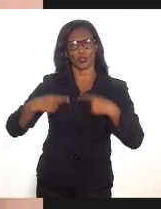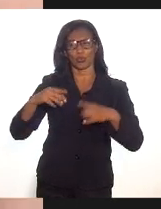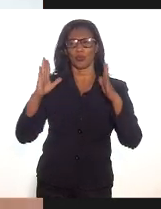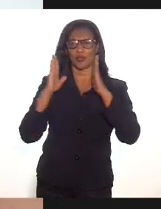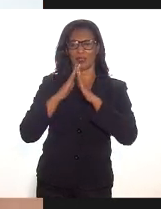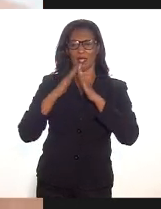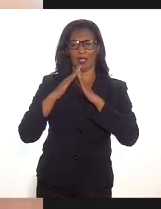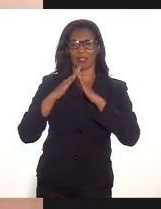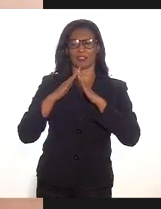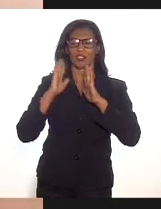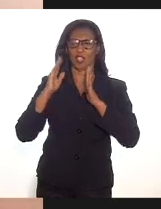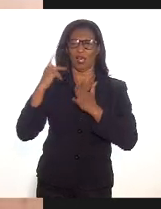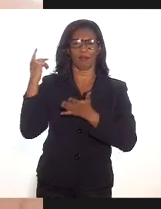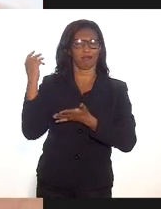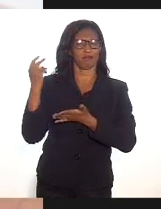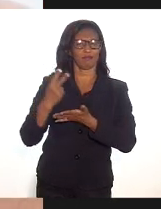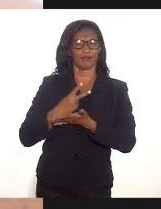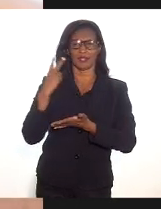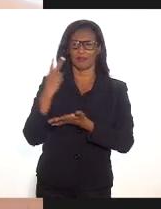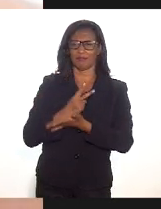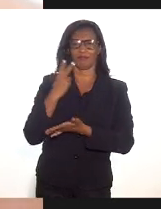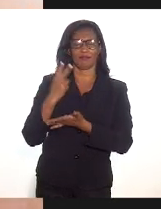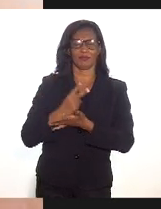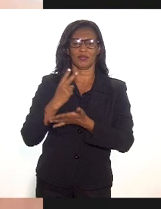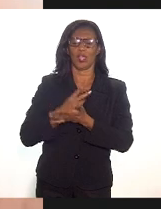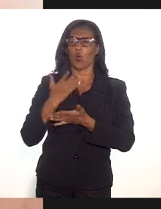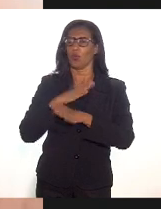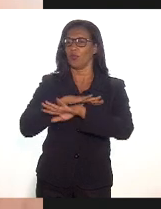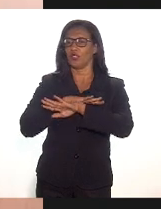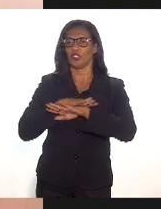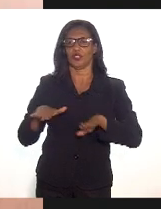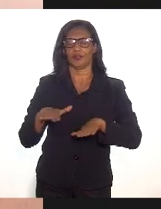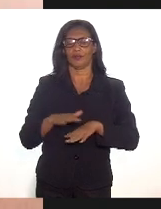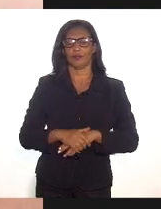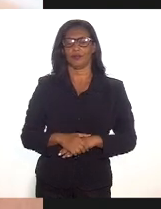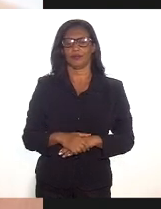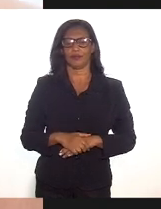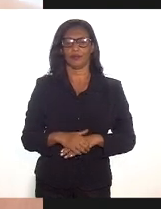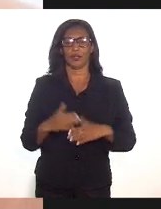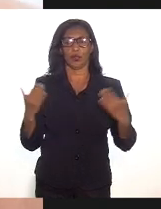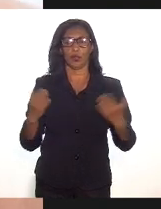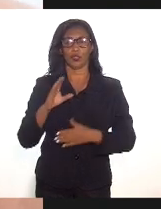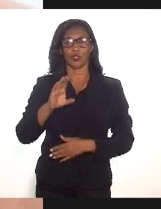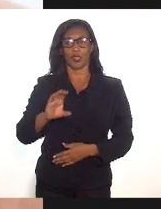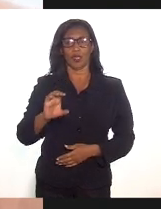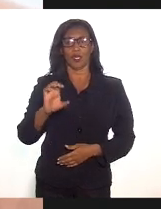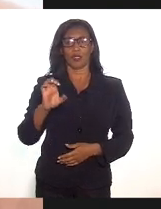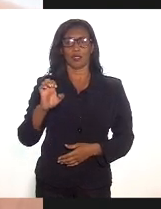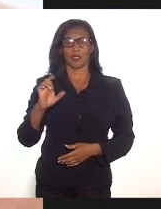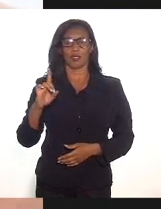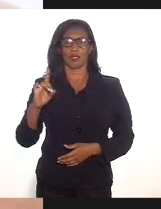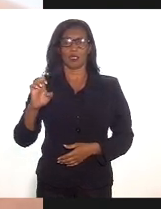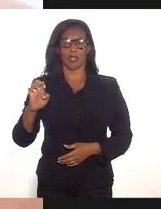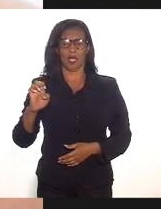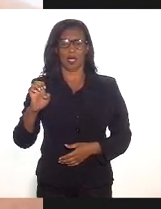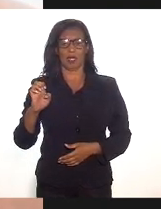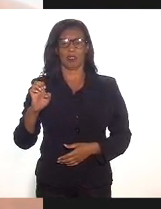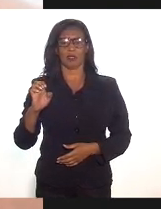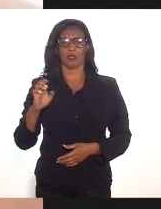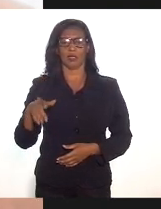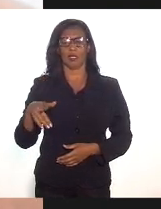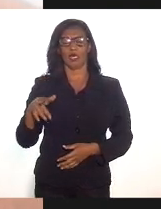casa, incansavelmente. Então, hoje nós demos um chega para isso. A SEDAI não pode servir de tábua, né,